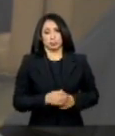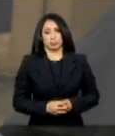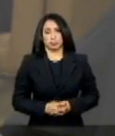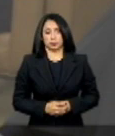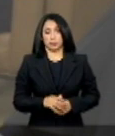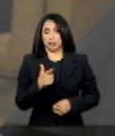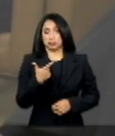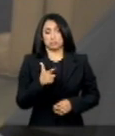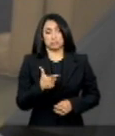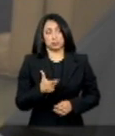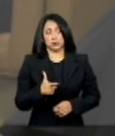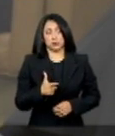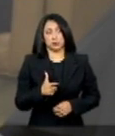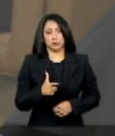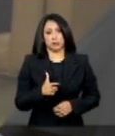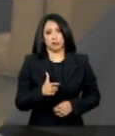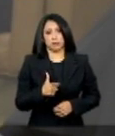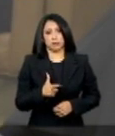haja